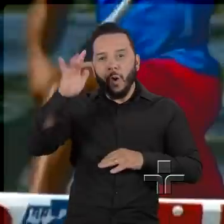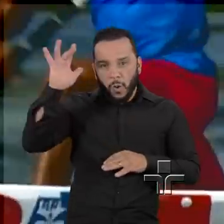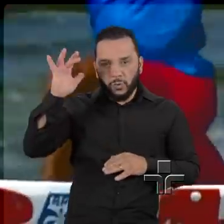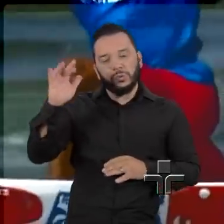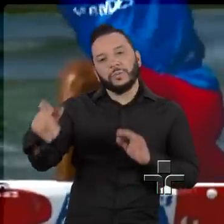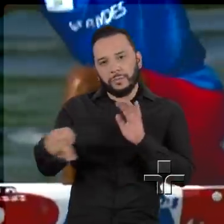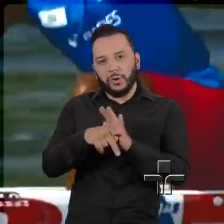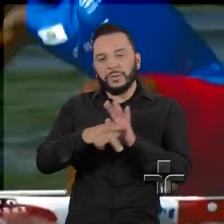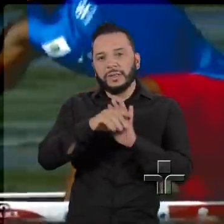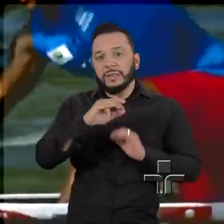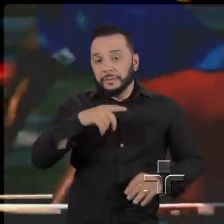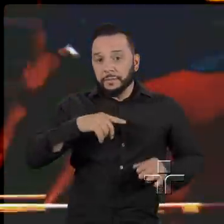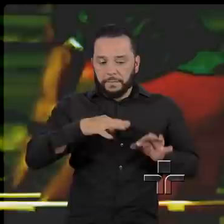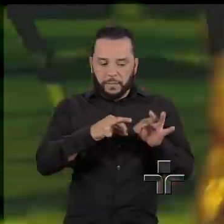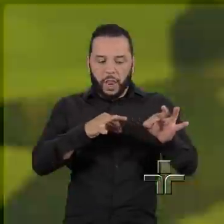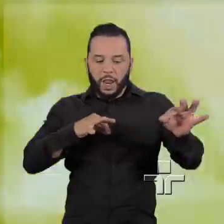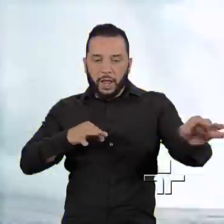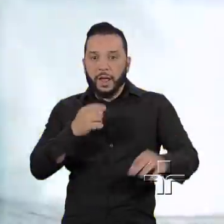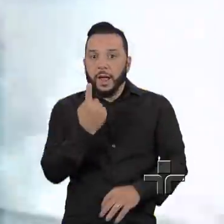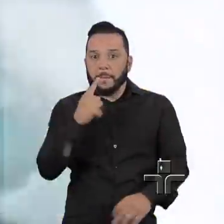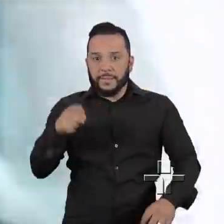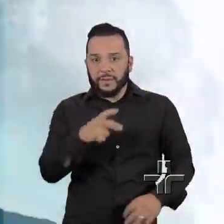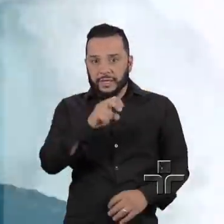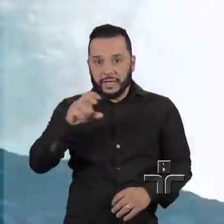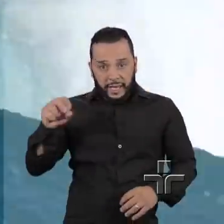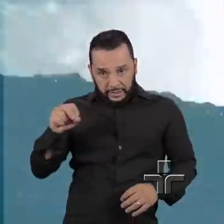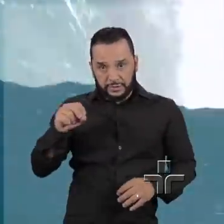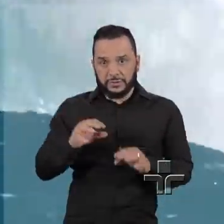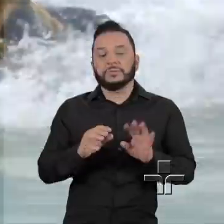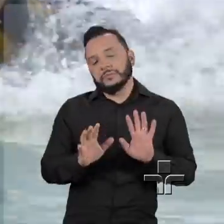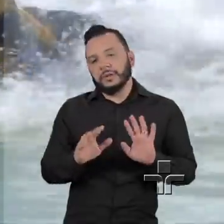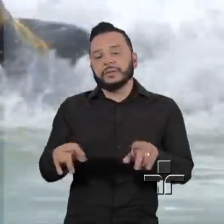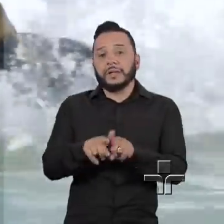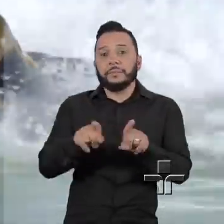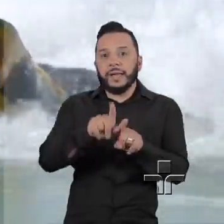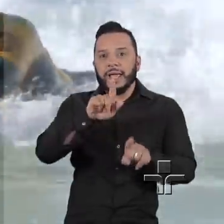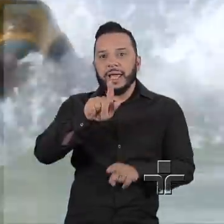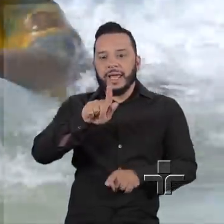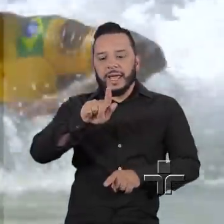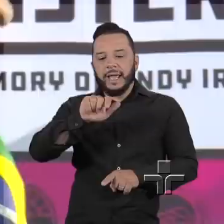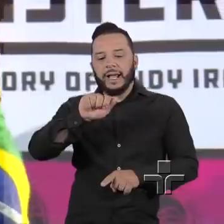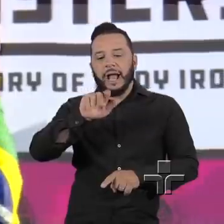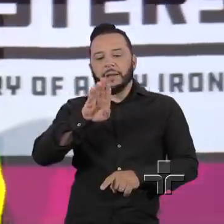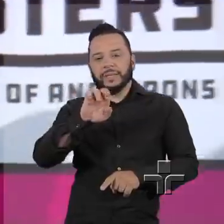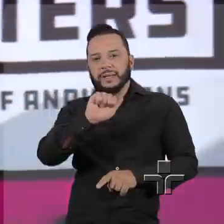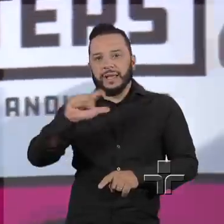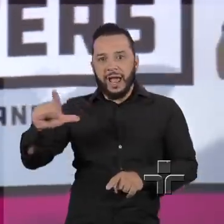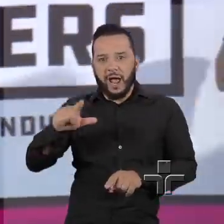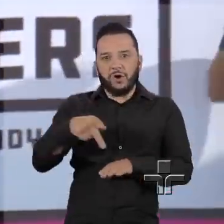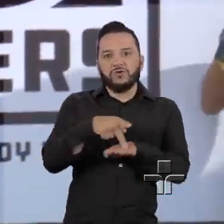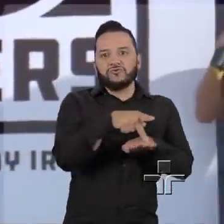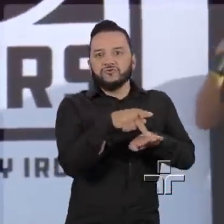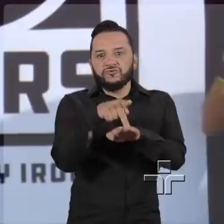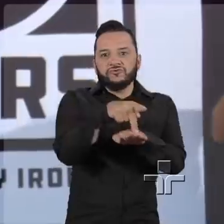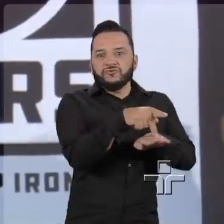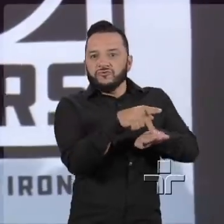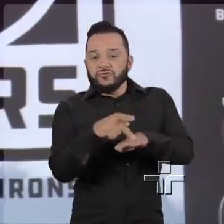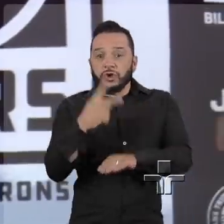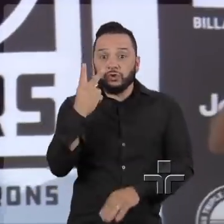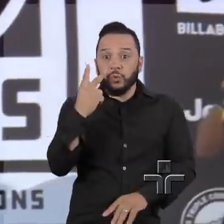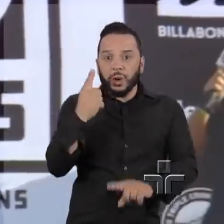C1 1.500 metros. Na água, vimos também Gabriel Medina se tornar campeão mundial de surf pela 2ª